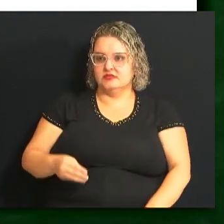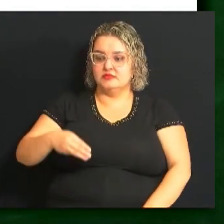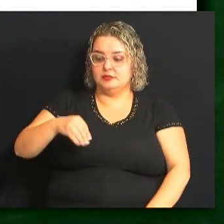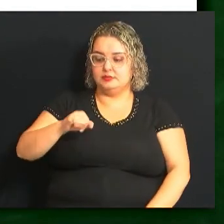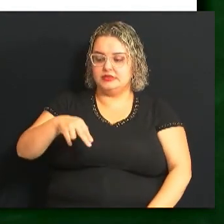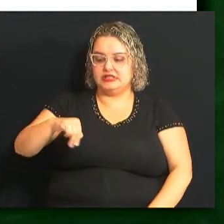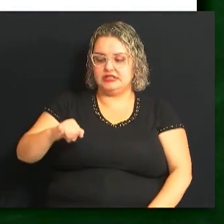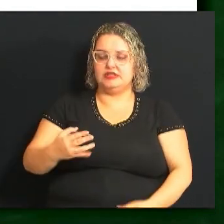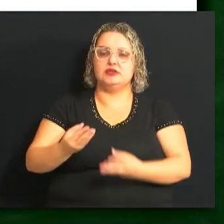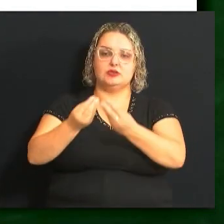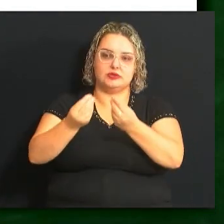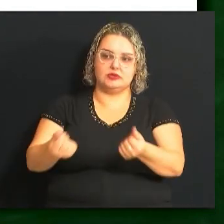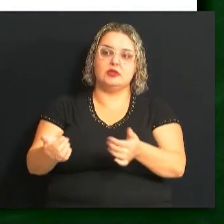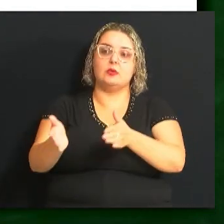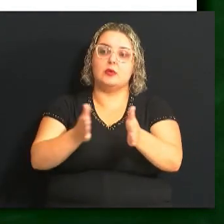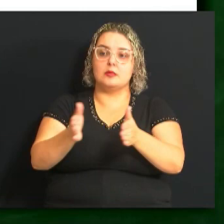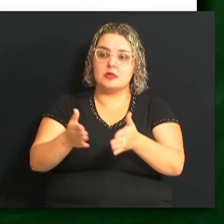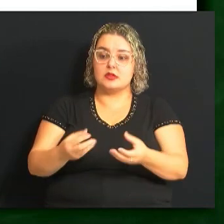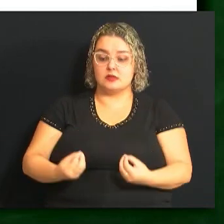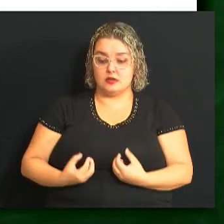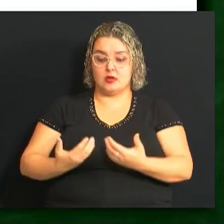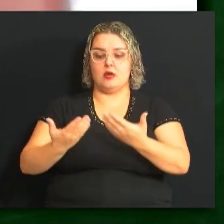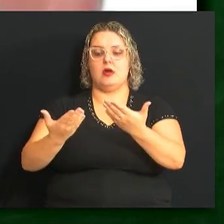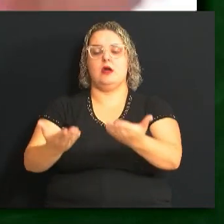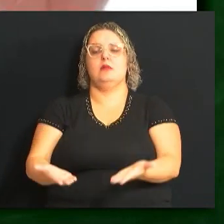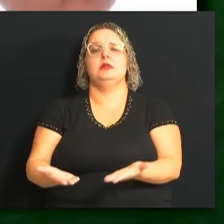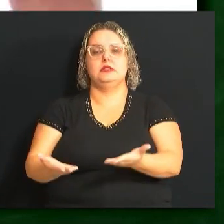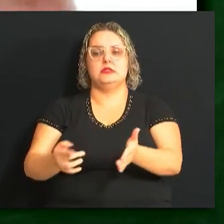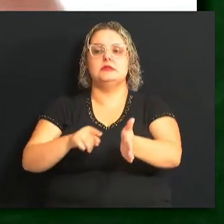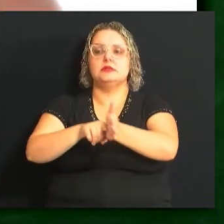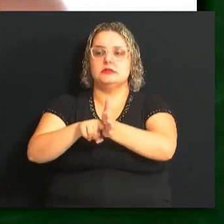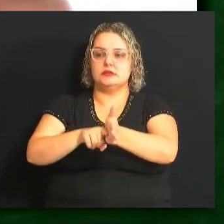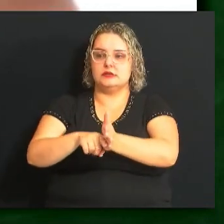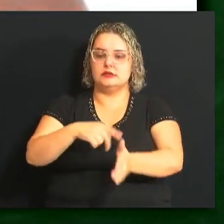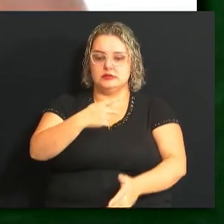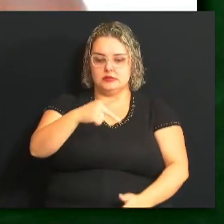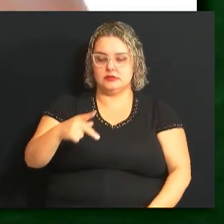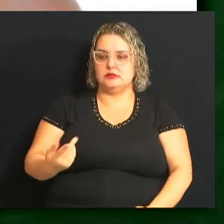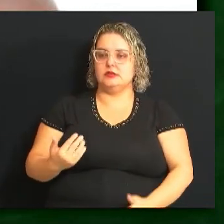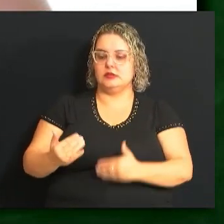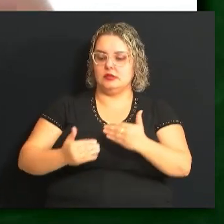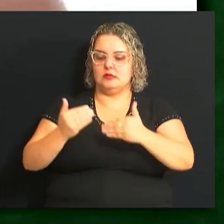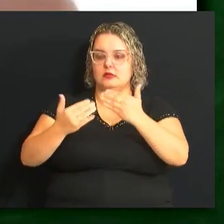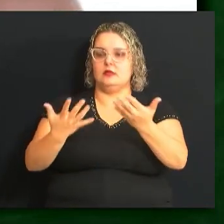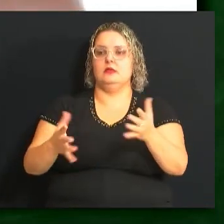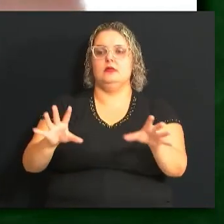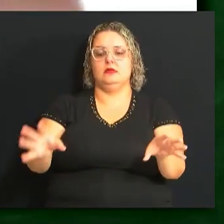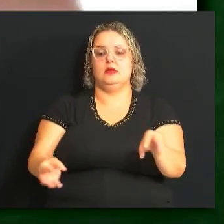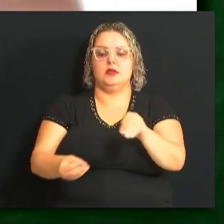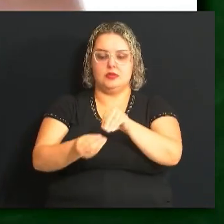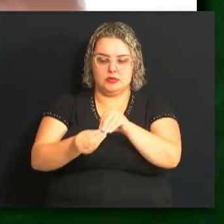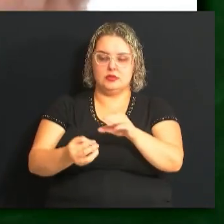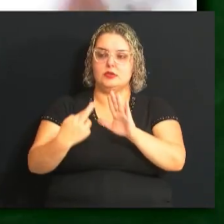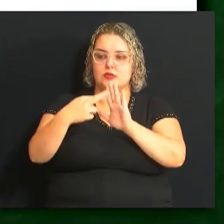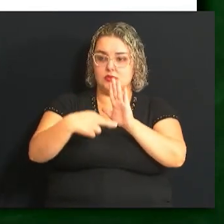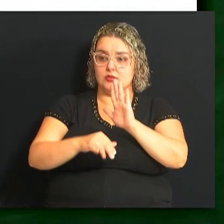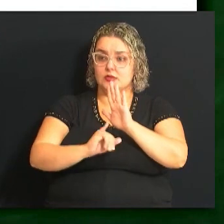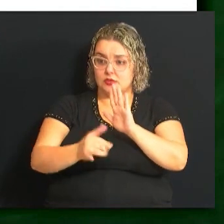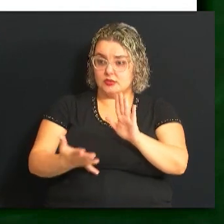porque é o momento que eles vão apresentar a pesquisa deles, eles fazem essa síntese agora do relatório para os